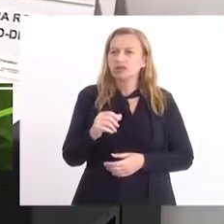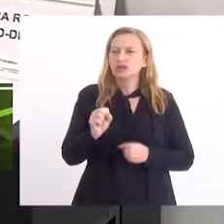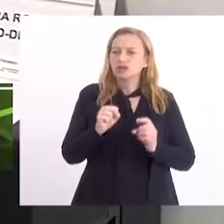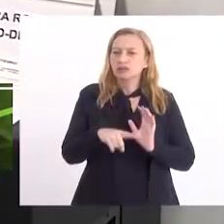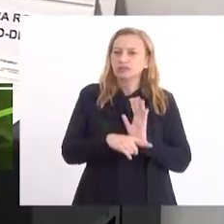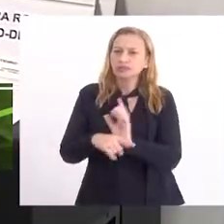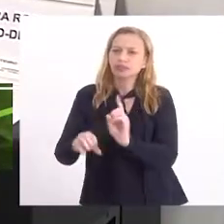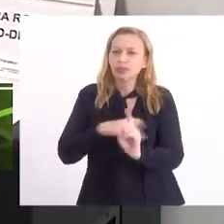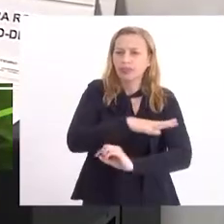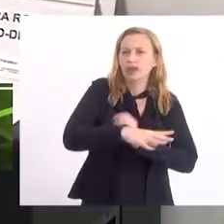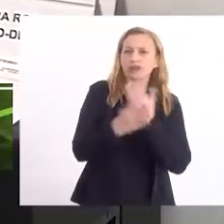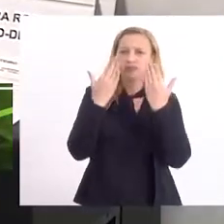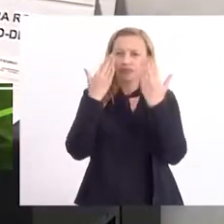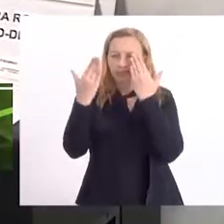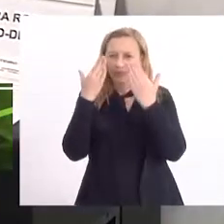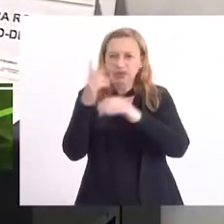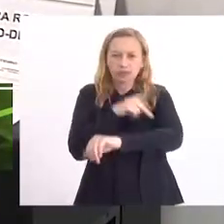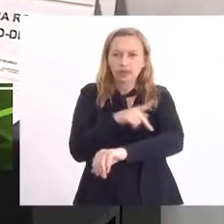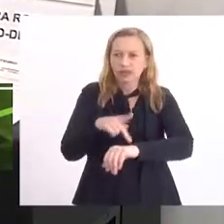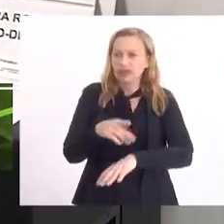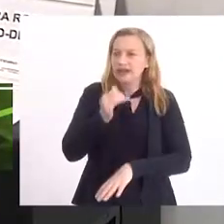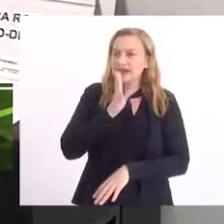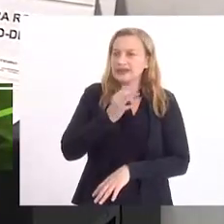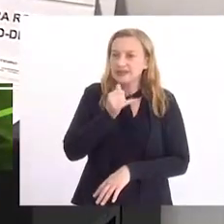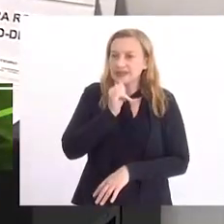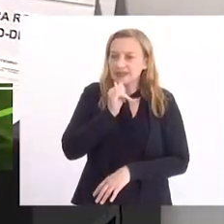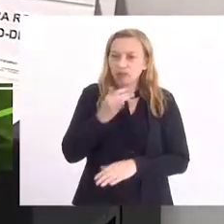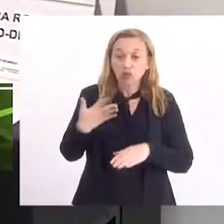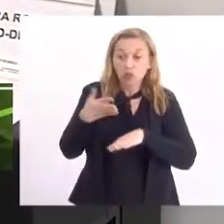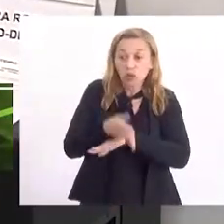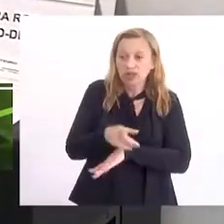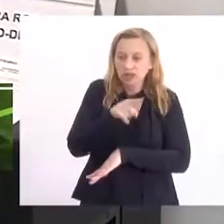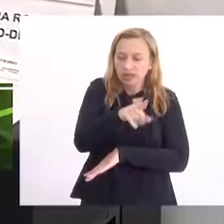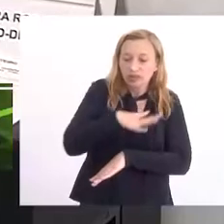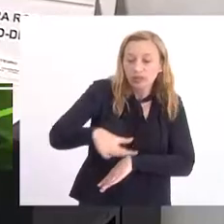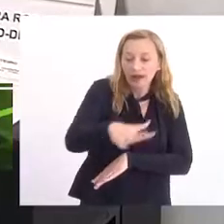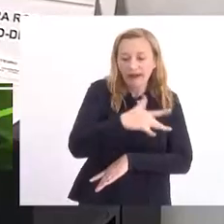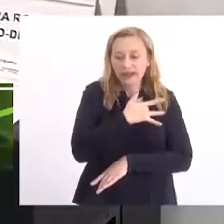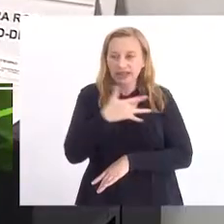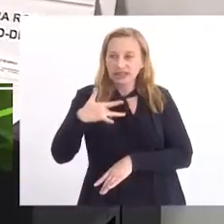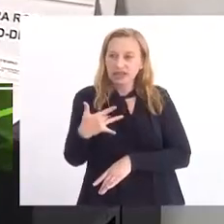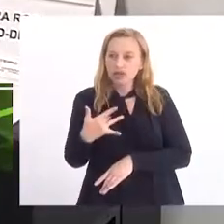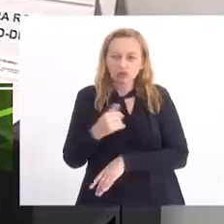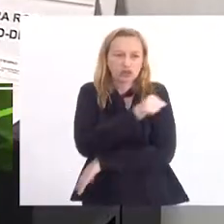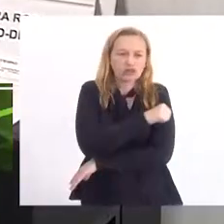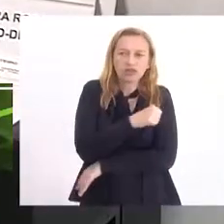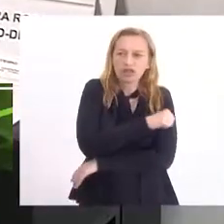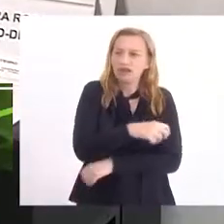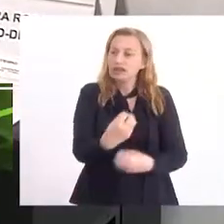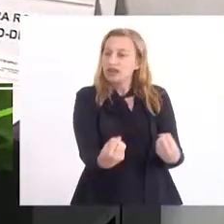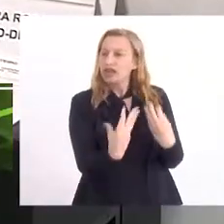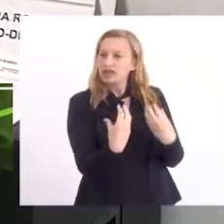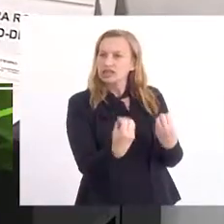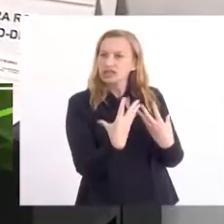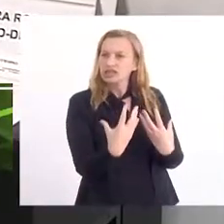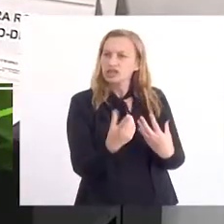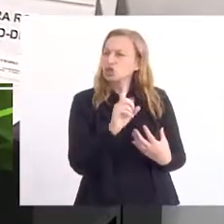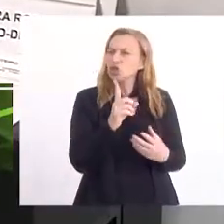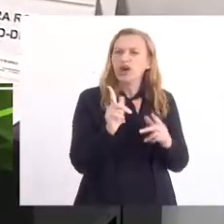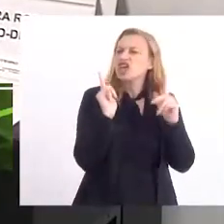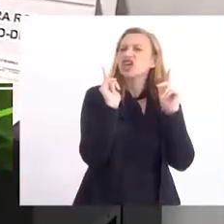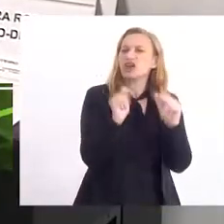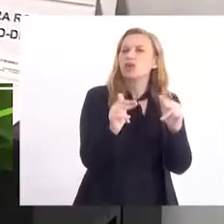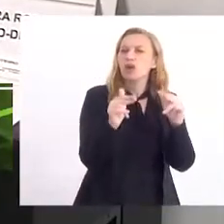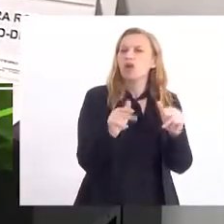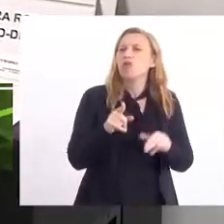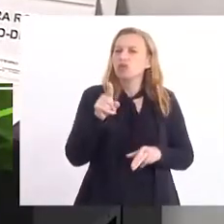social, o psicólogo, o pedagogo, por exemplo, quando entra ali, a própria área da saúde, né, de enfermagem, medicina, não é a mesma